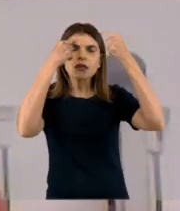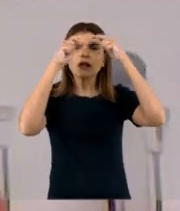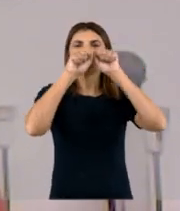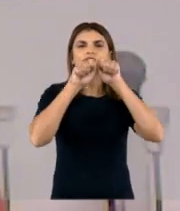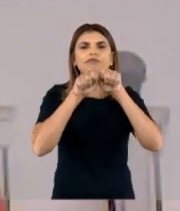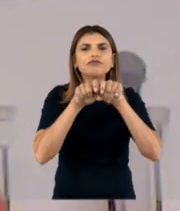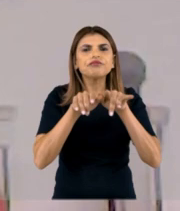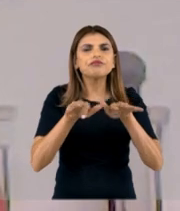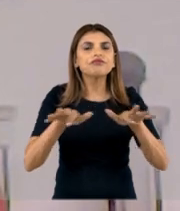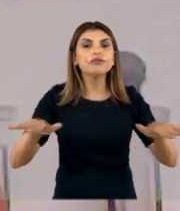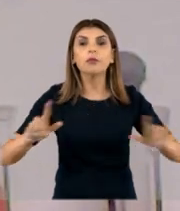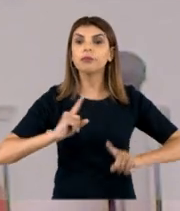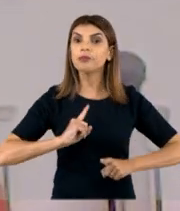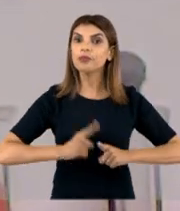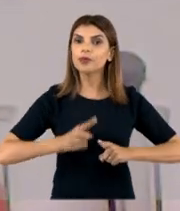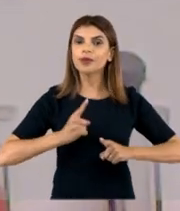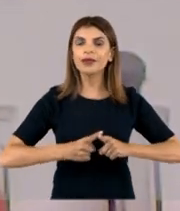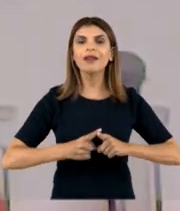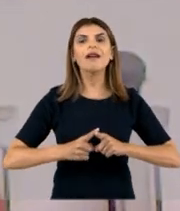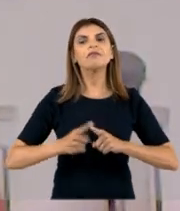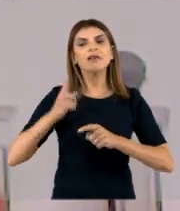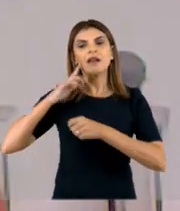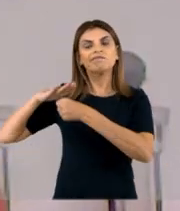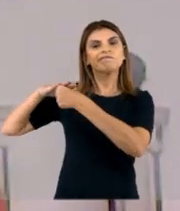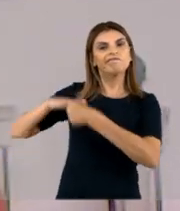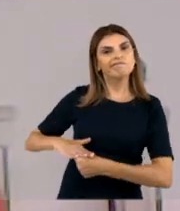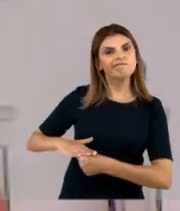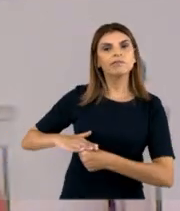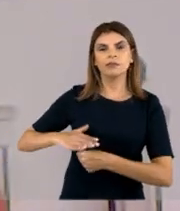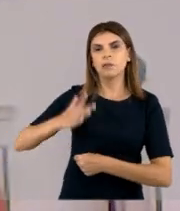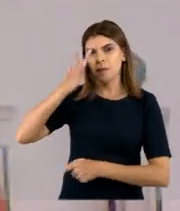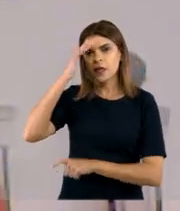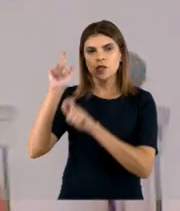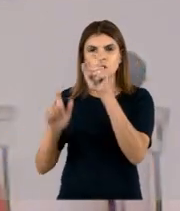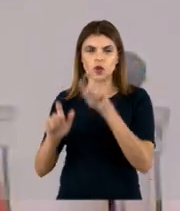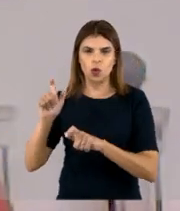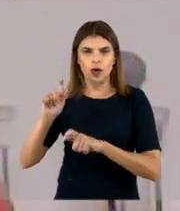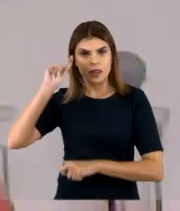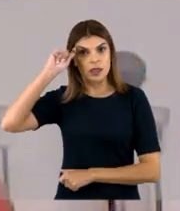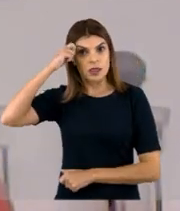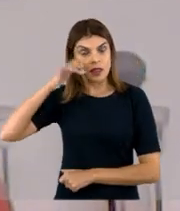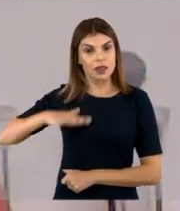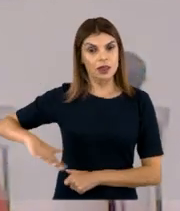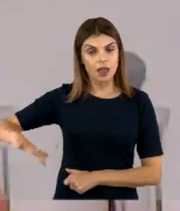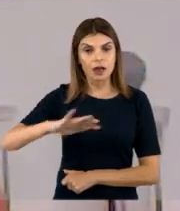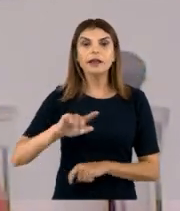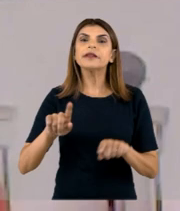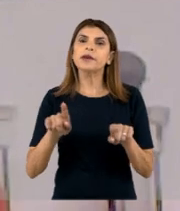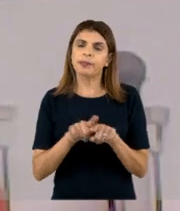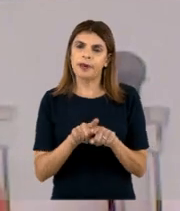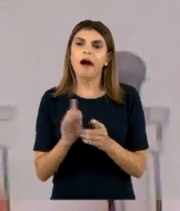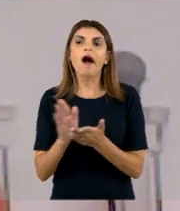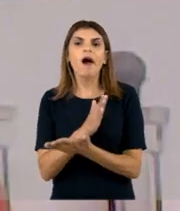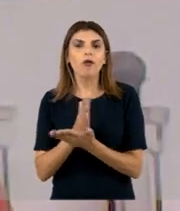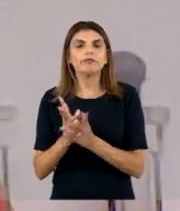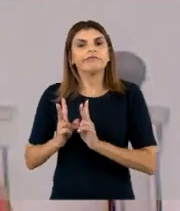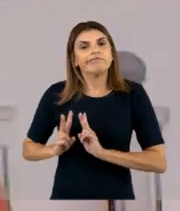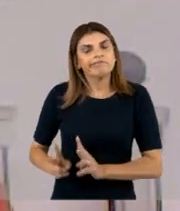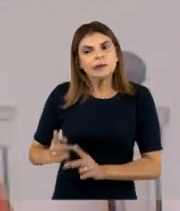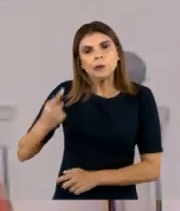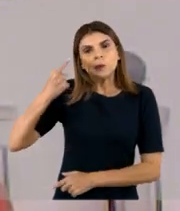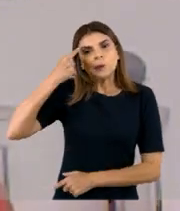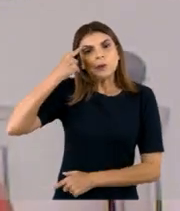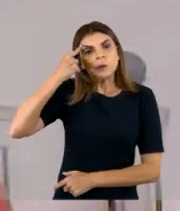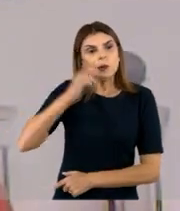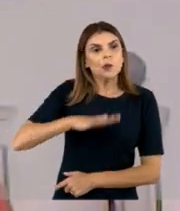foram difundidas no sentido de desumanizar as pessoas negras. Ideias essas que permanecem incutidas